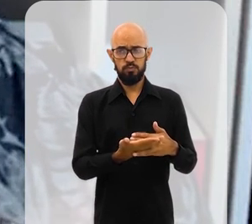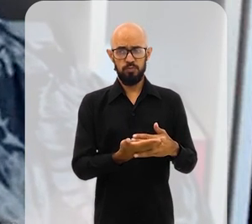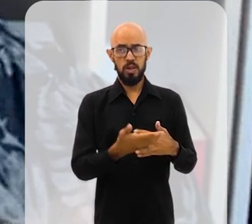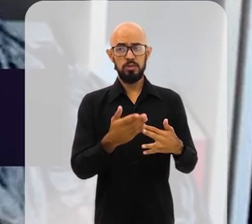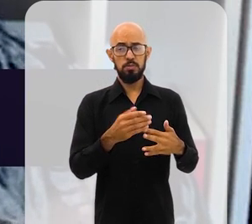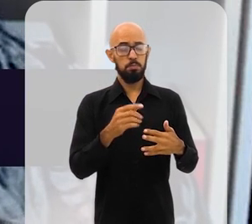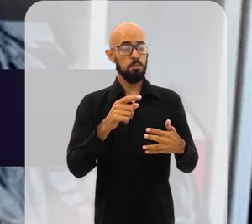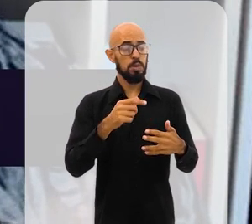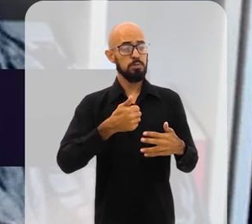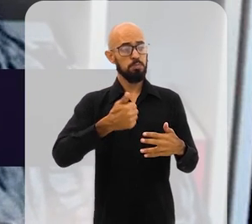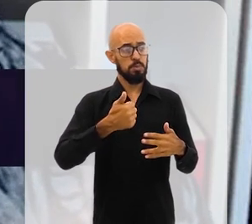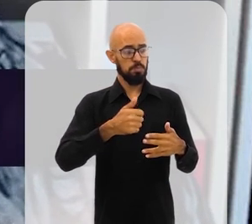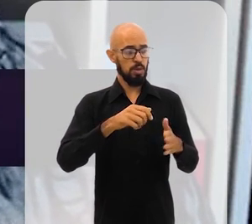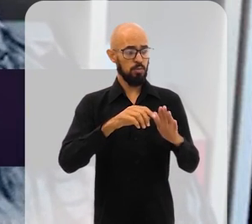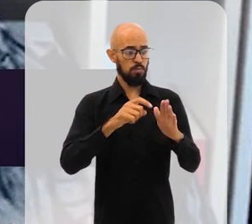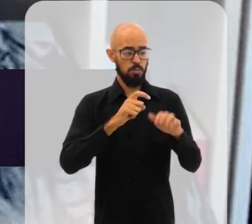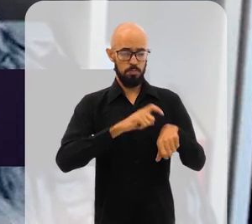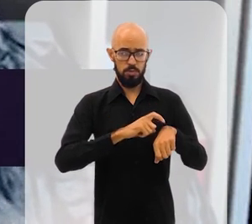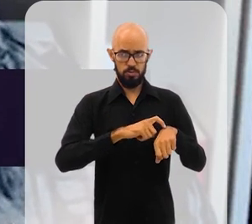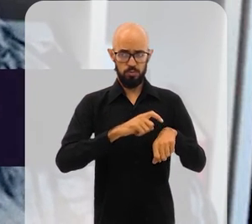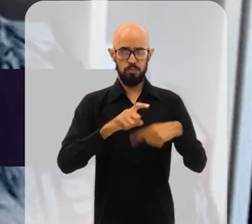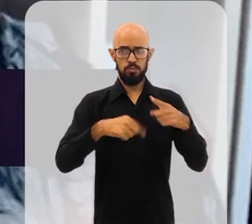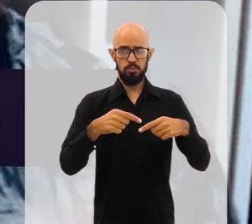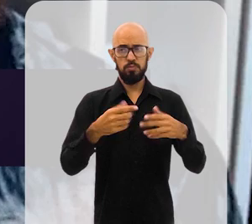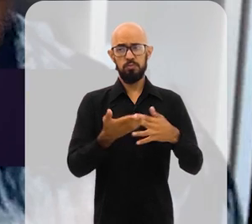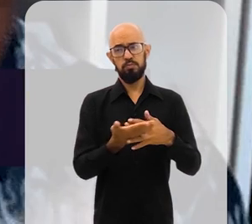a pergunta com que a gente vai começar o segundo.